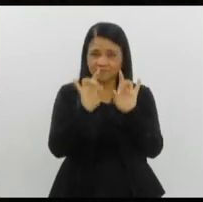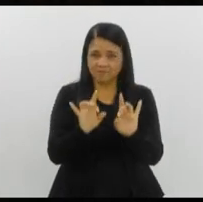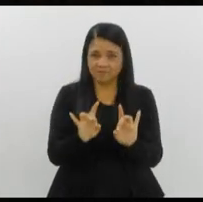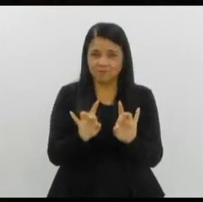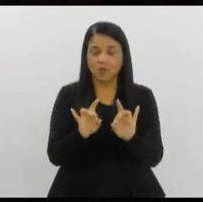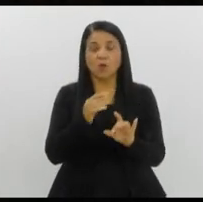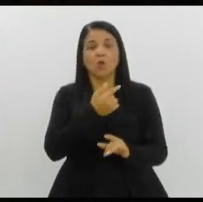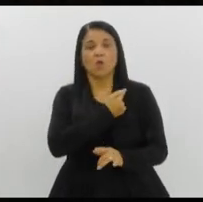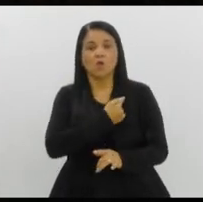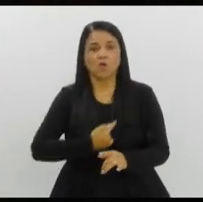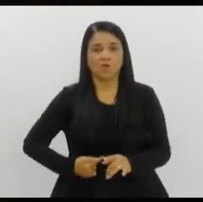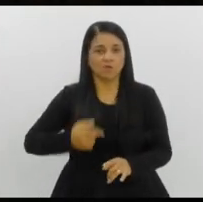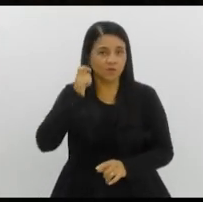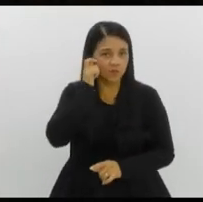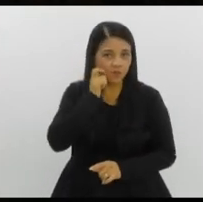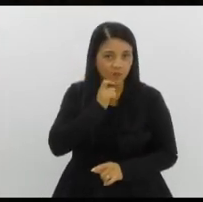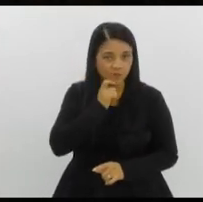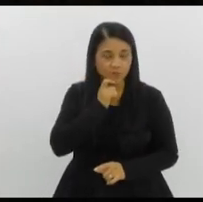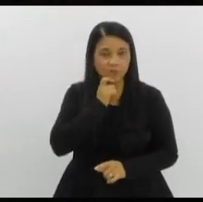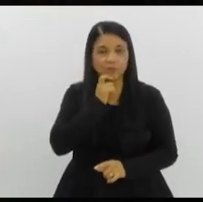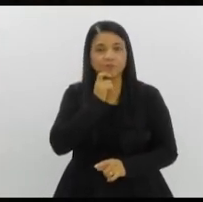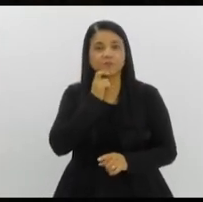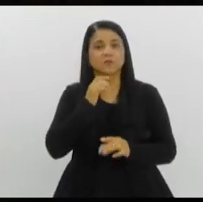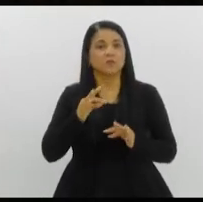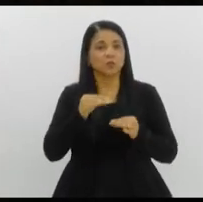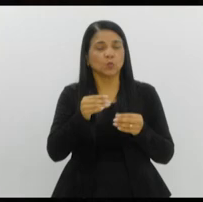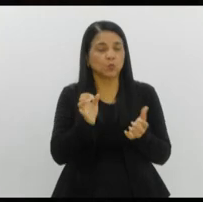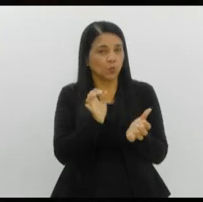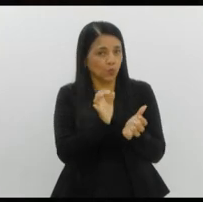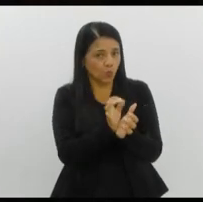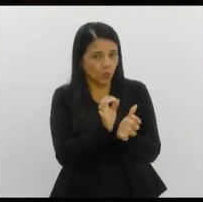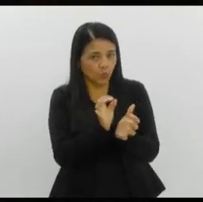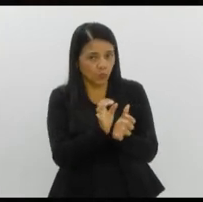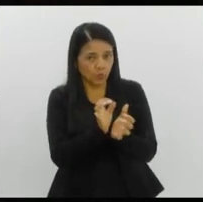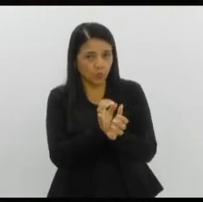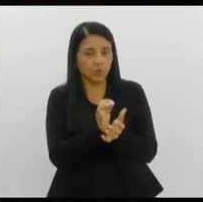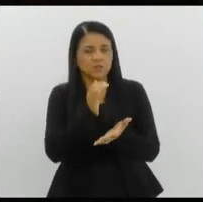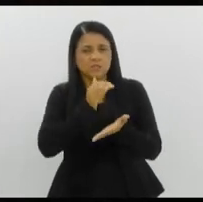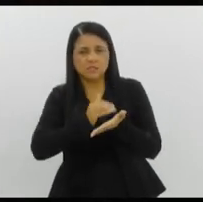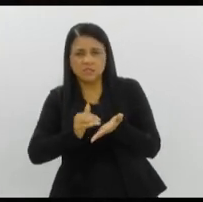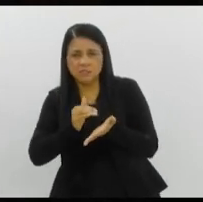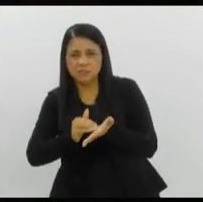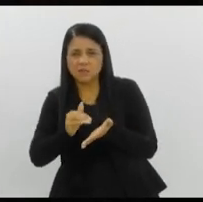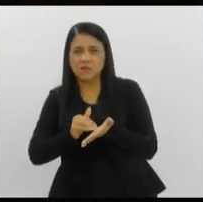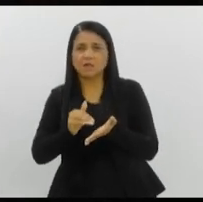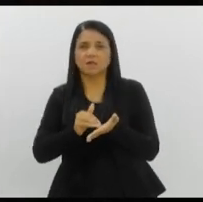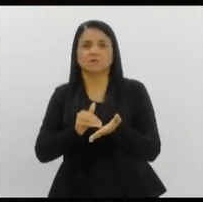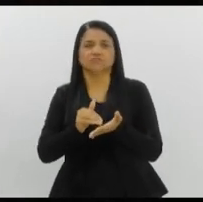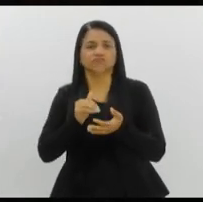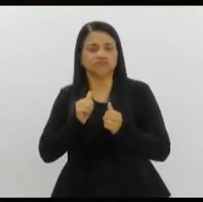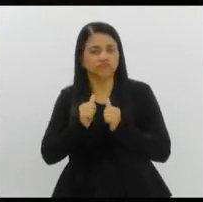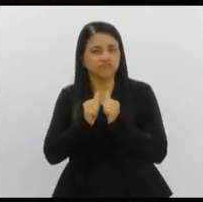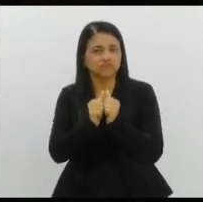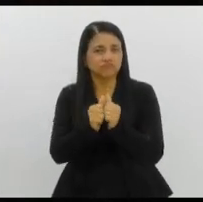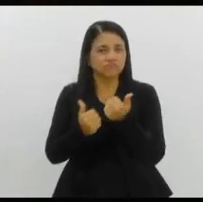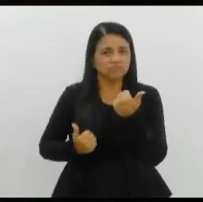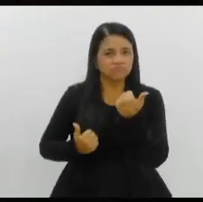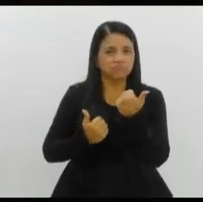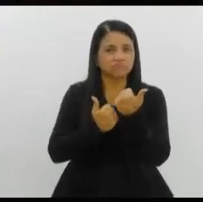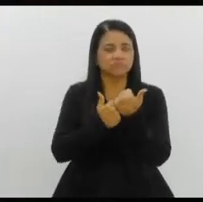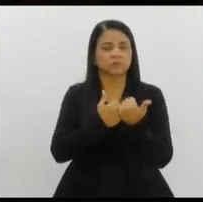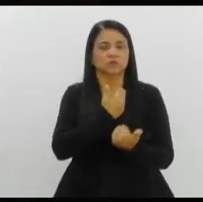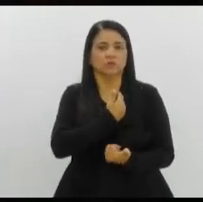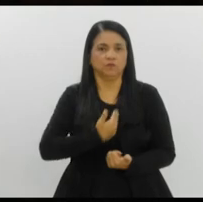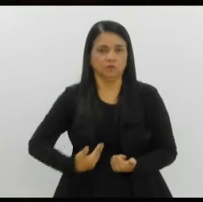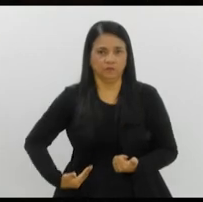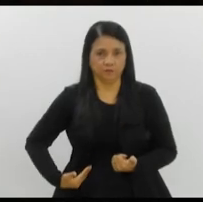ao governador Cláudio Castro, a toda a sua equipe de secretários e de companheiros colaboradores desse governo,